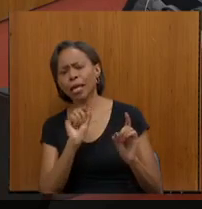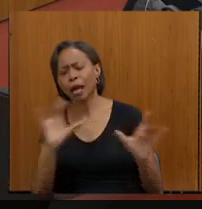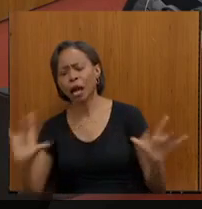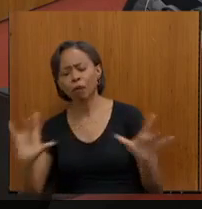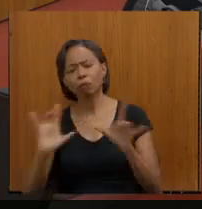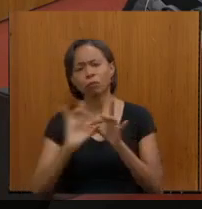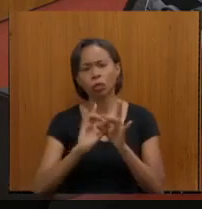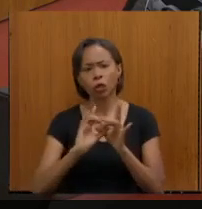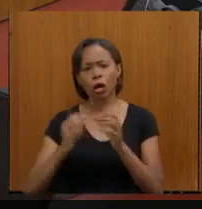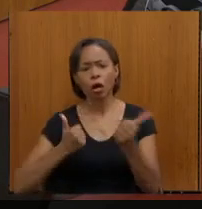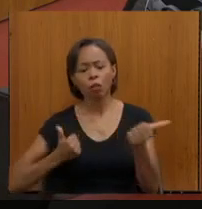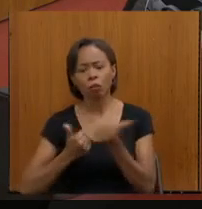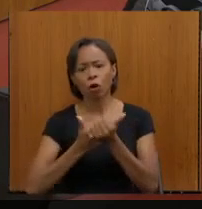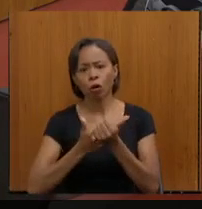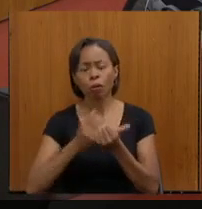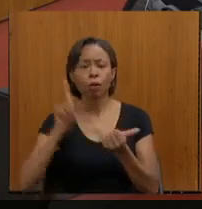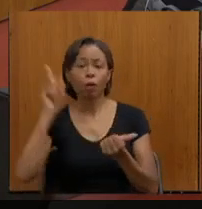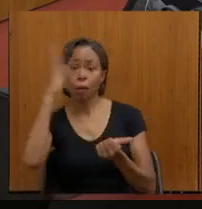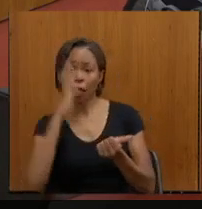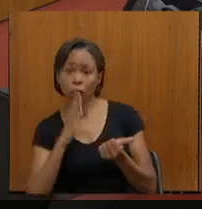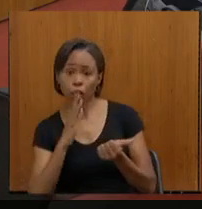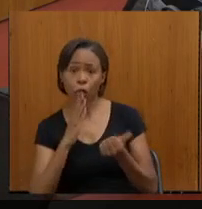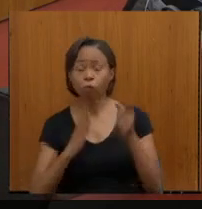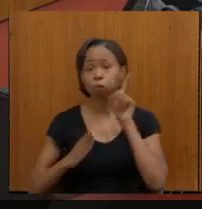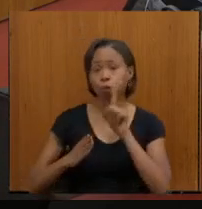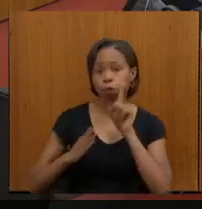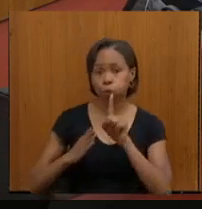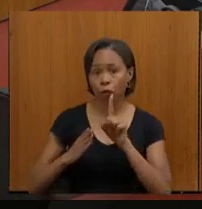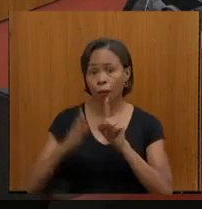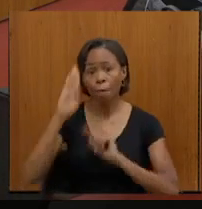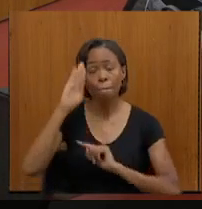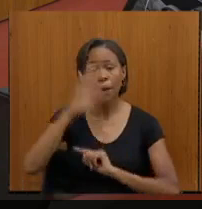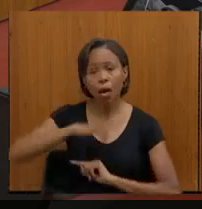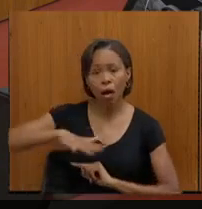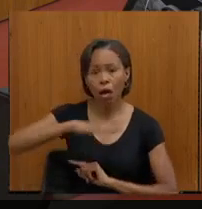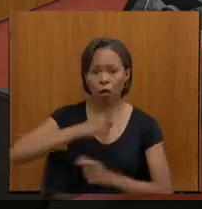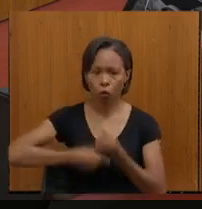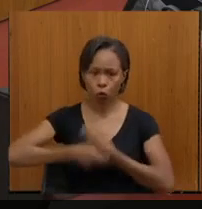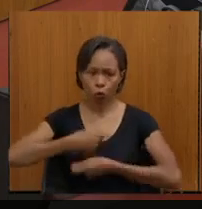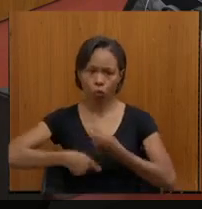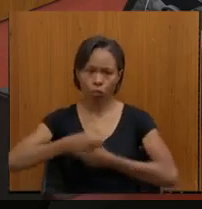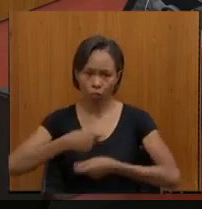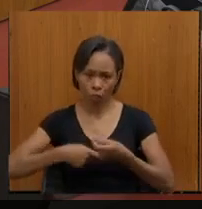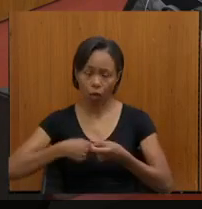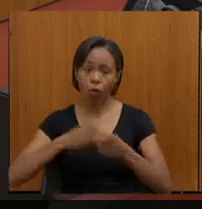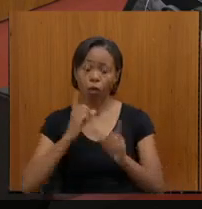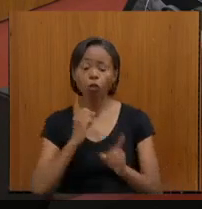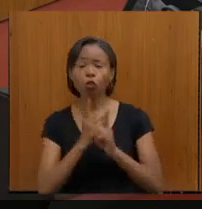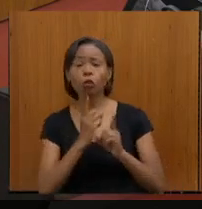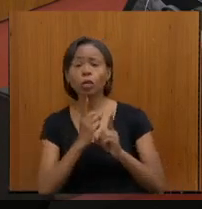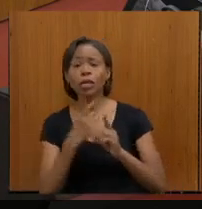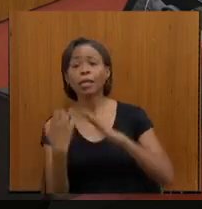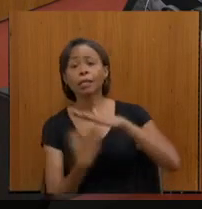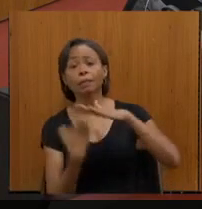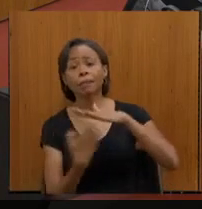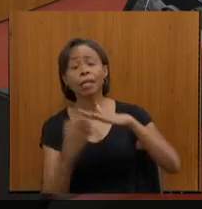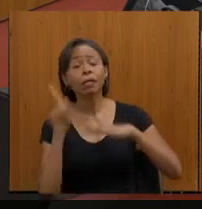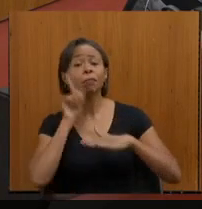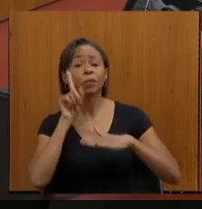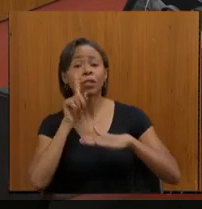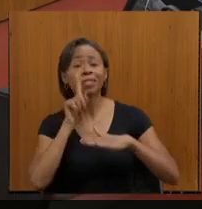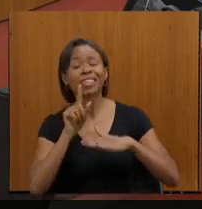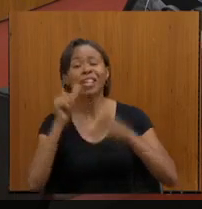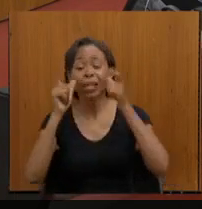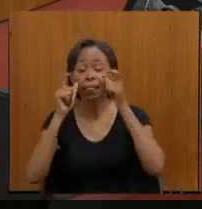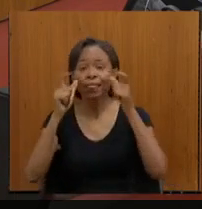e Estados Unidos a gente vai ensinar a comissão então identificar empresas Americanas do planeta interesse